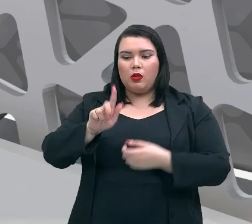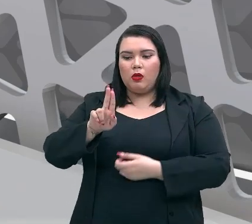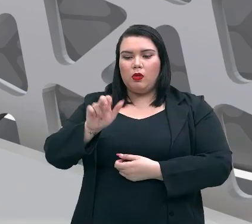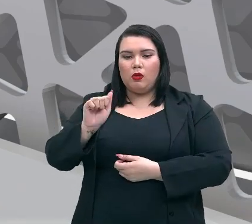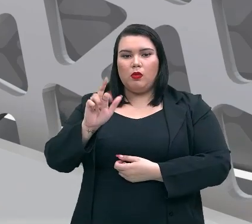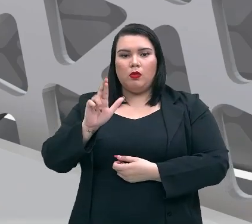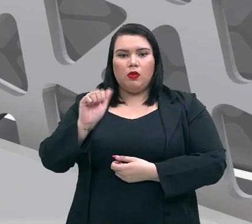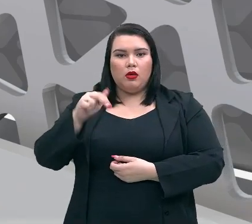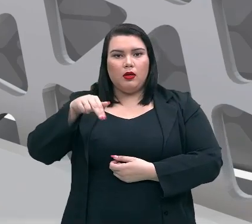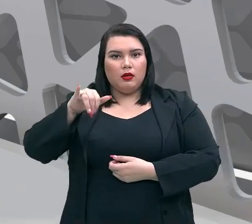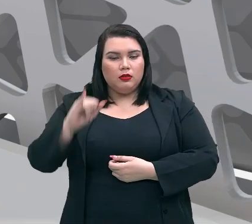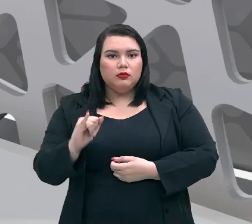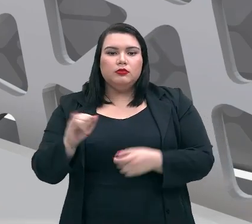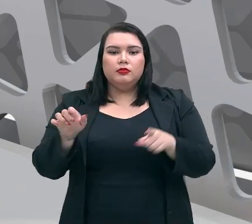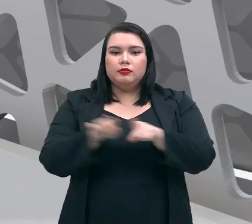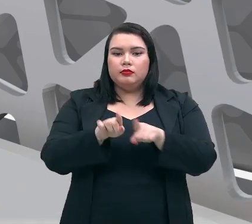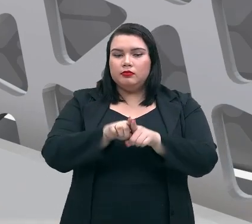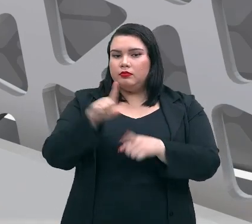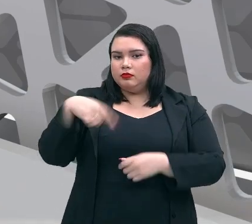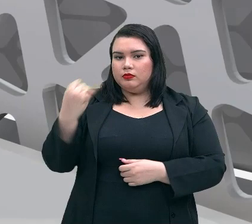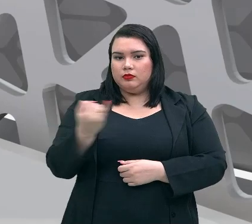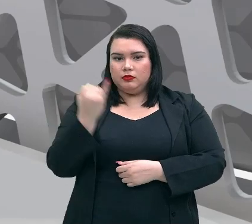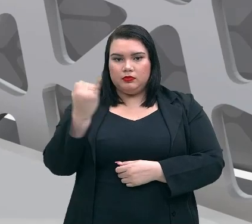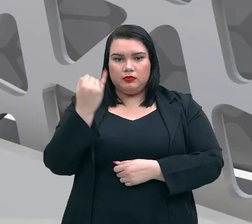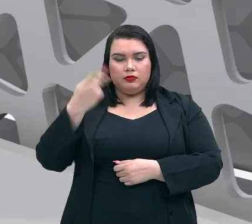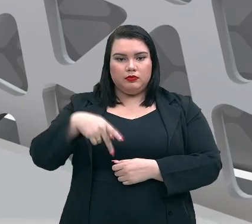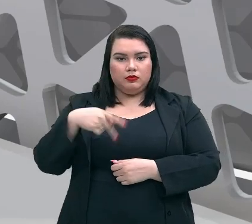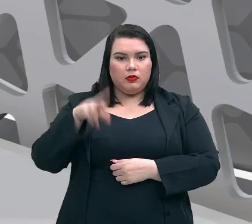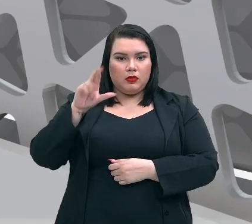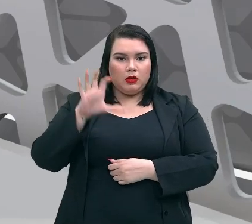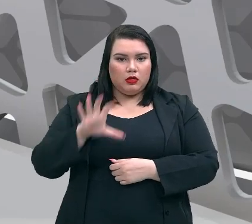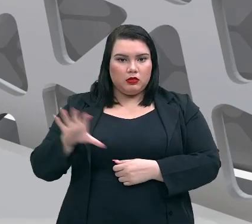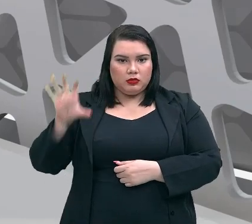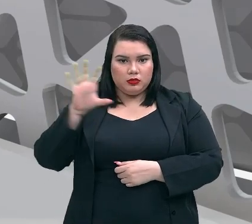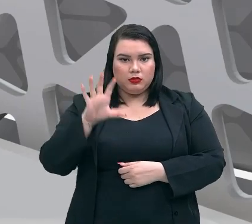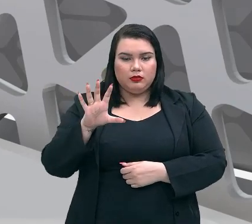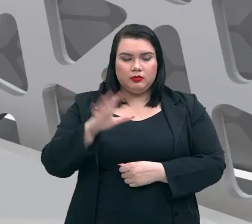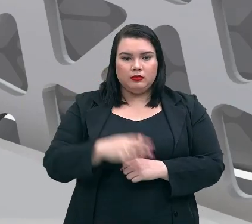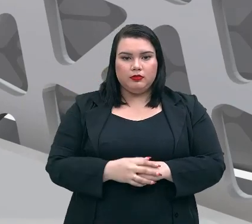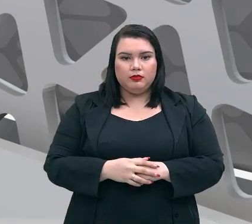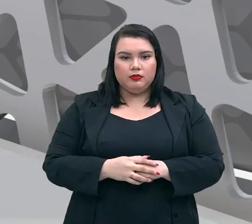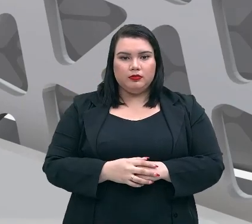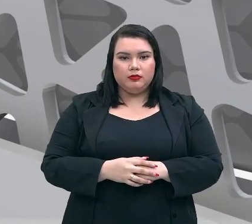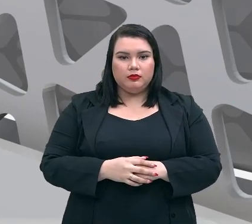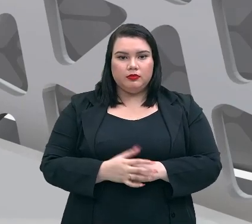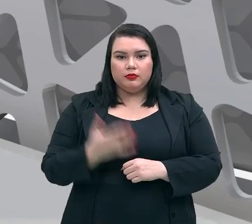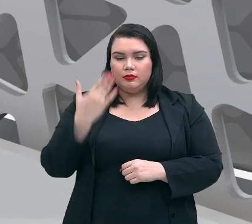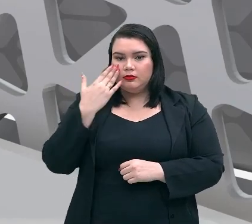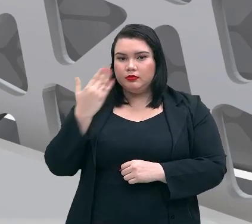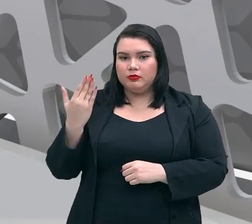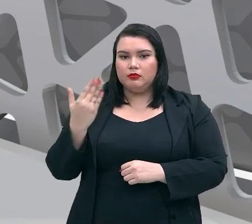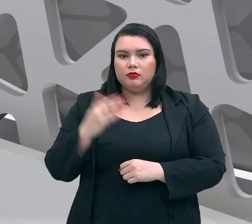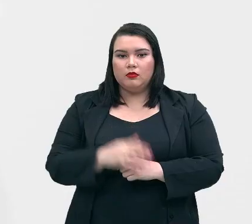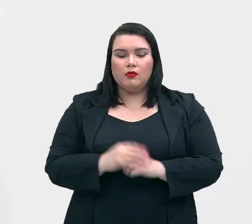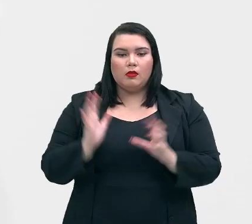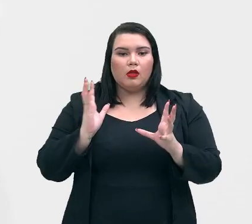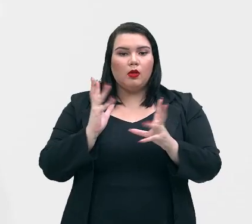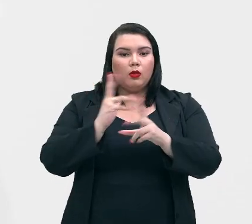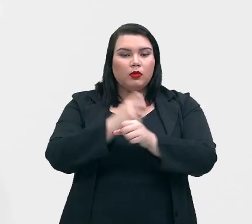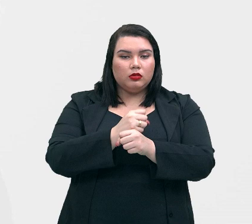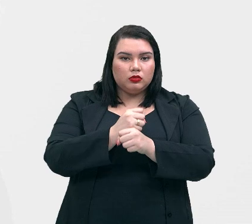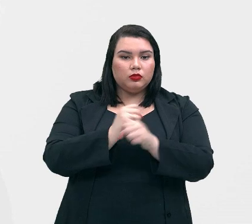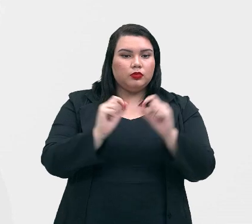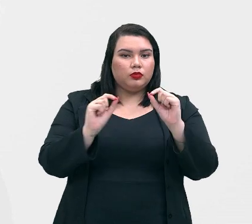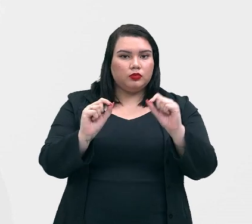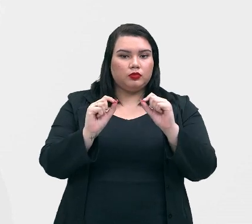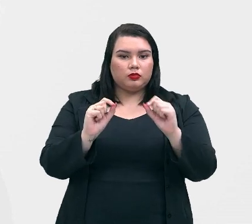Um outro aquífero também muito importante aqui na nossa região, tá? Vamos lá voltar para o Guarani? Olha só, a gente vai